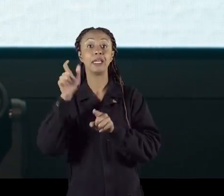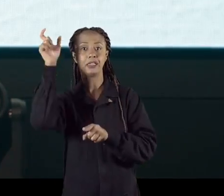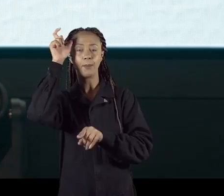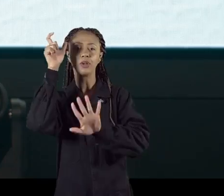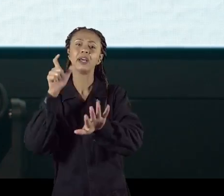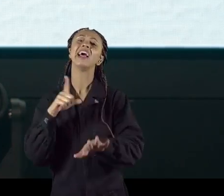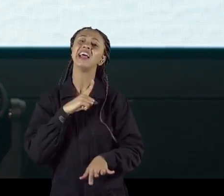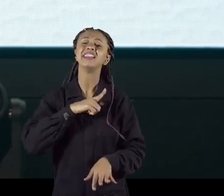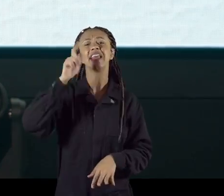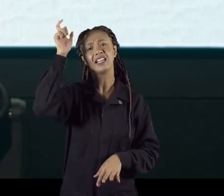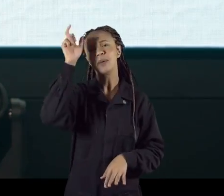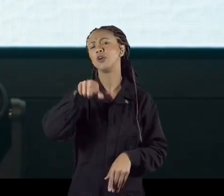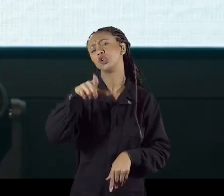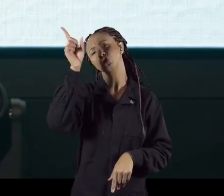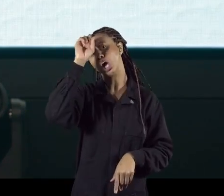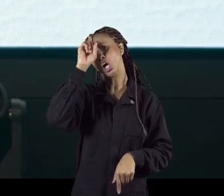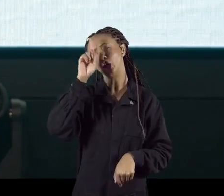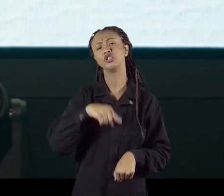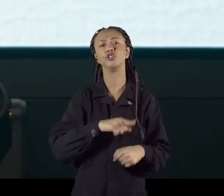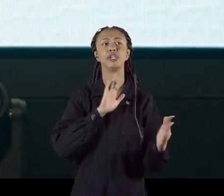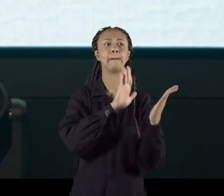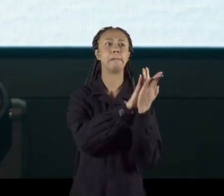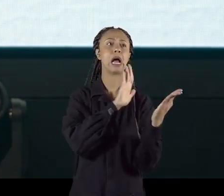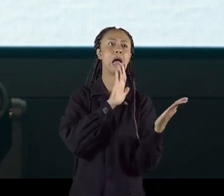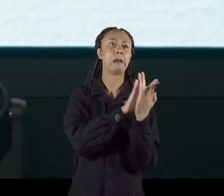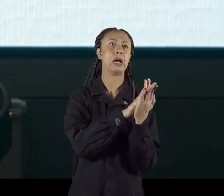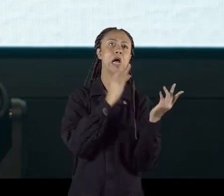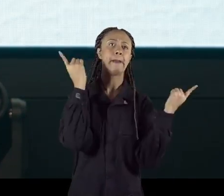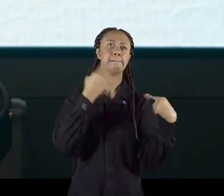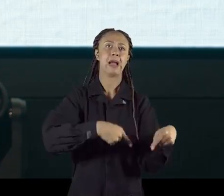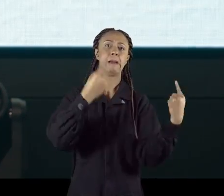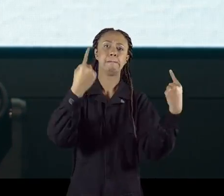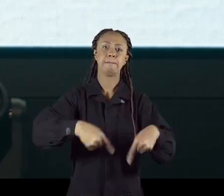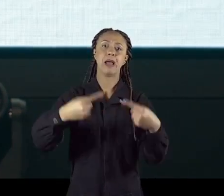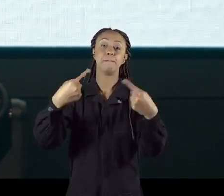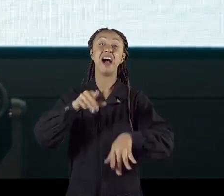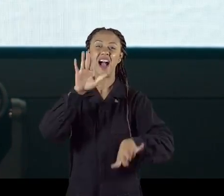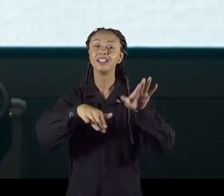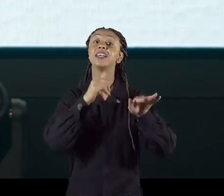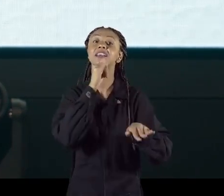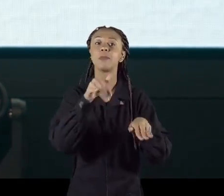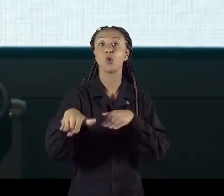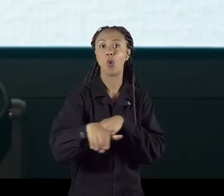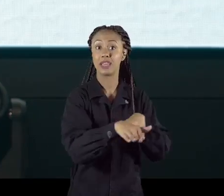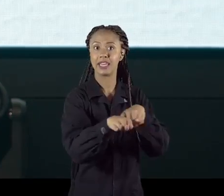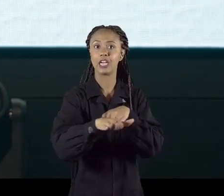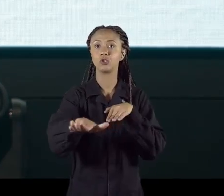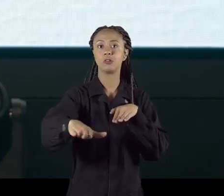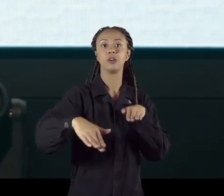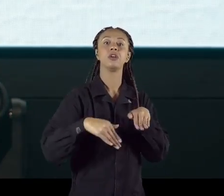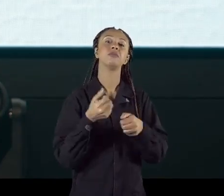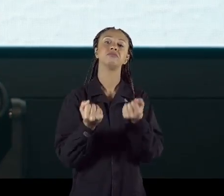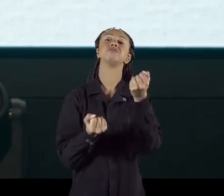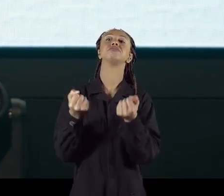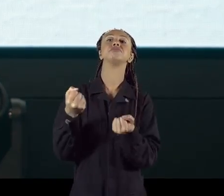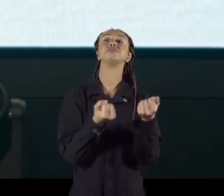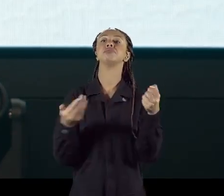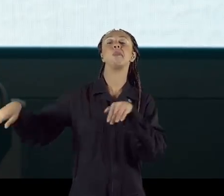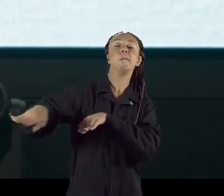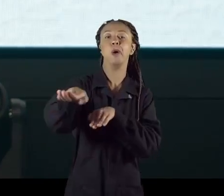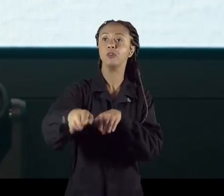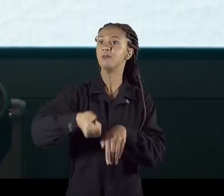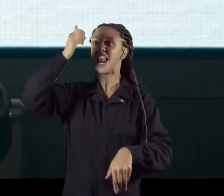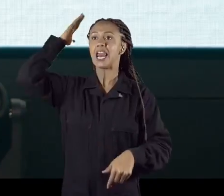demônios 20 você luta todo dia contra ele né É aquele demônio que te pega no trânsito que você quer bater no cara que te fechou